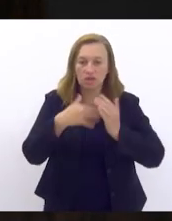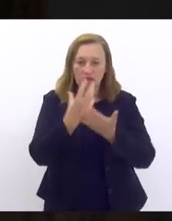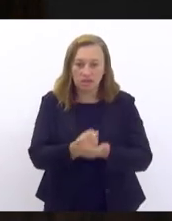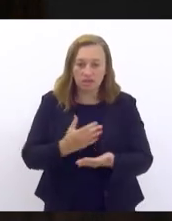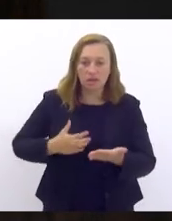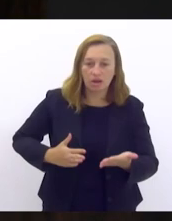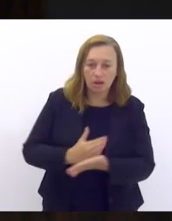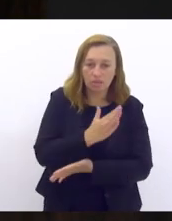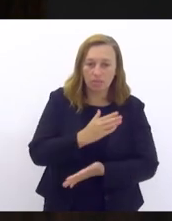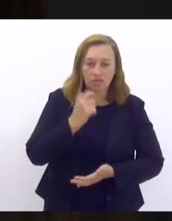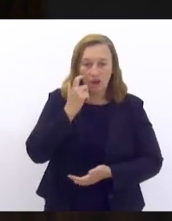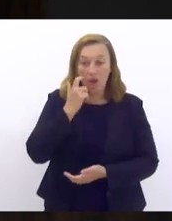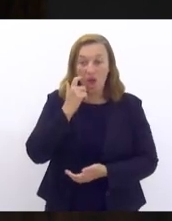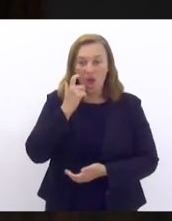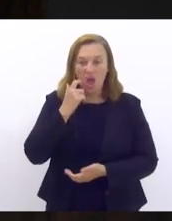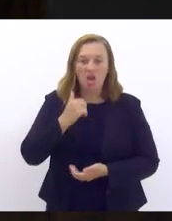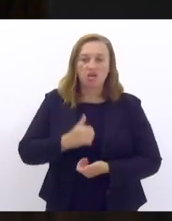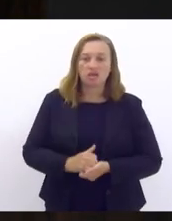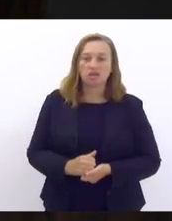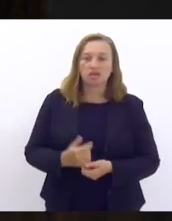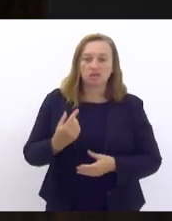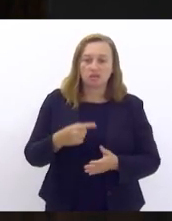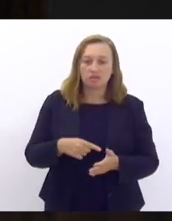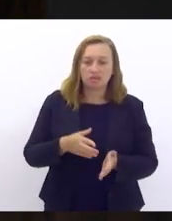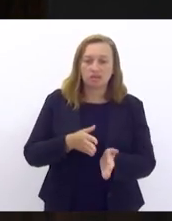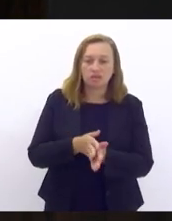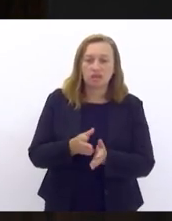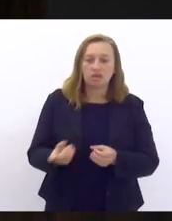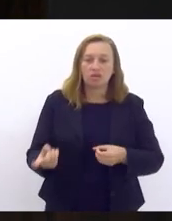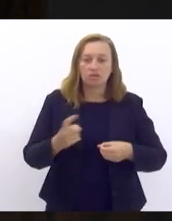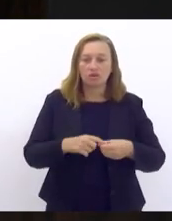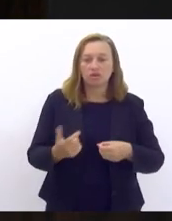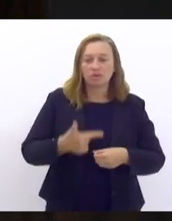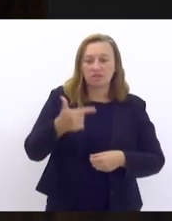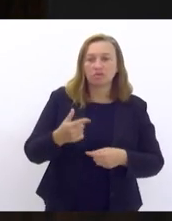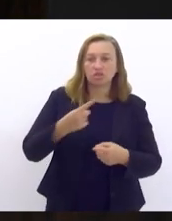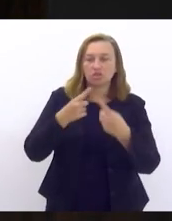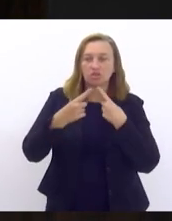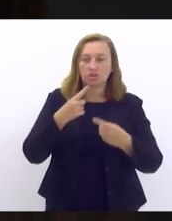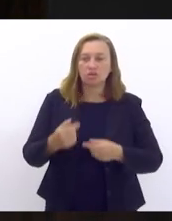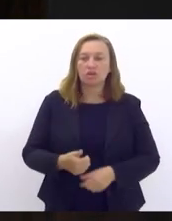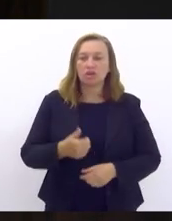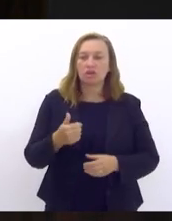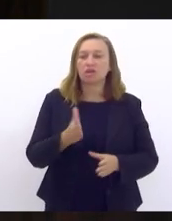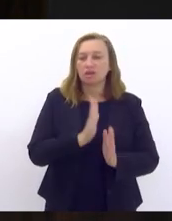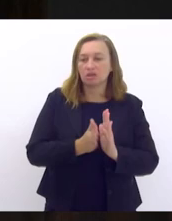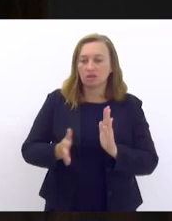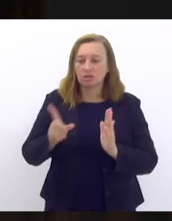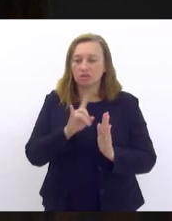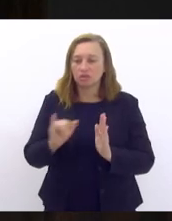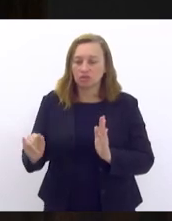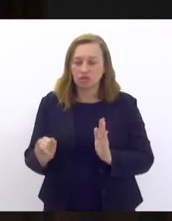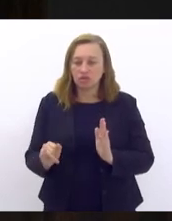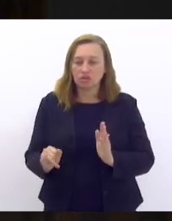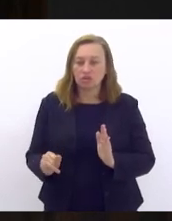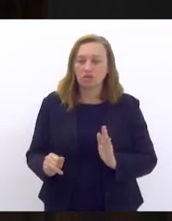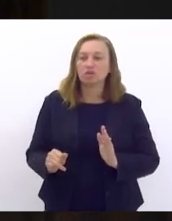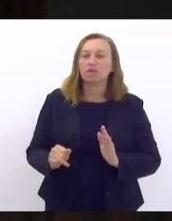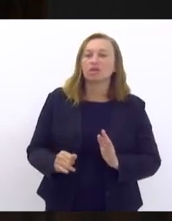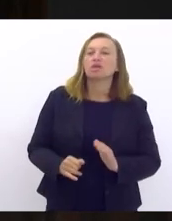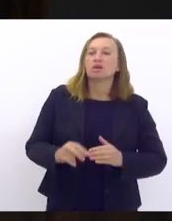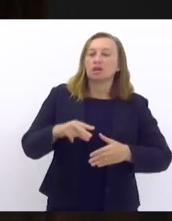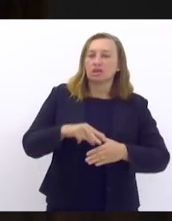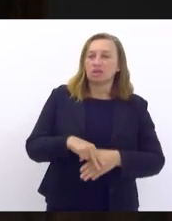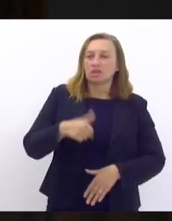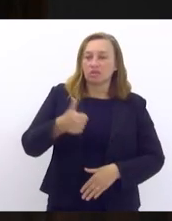permaneça como estão, aprovado. Vai a redação do vencido para a segunda discussão. Anuncio, incluído na ordem do dia, de acordo com o inciso